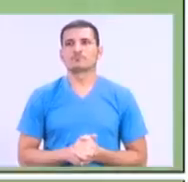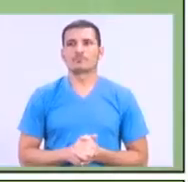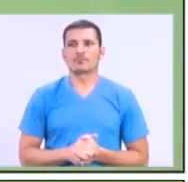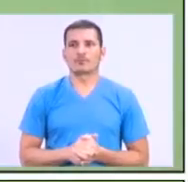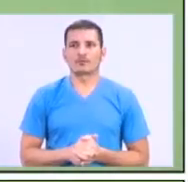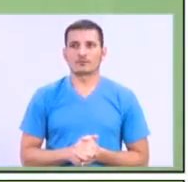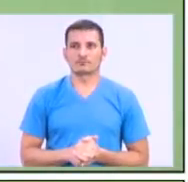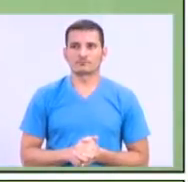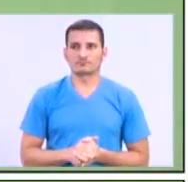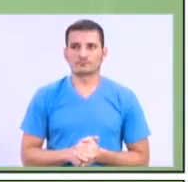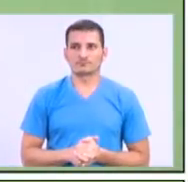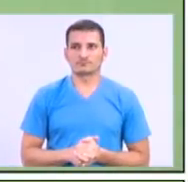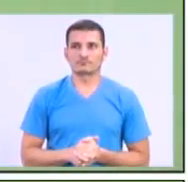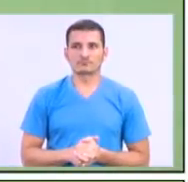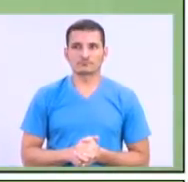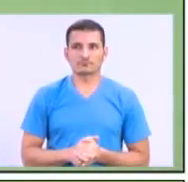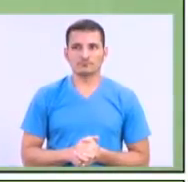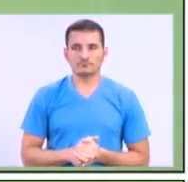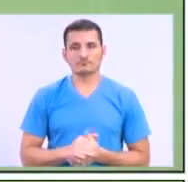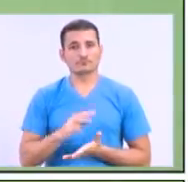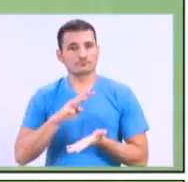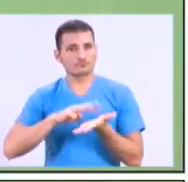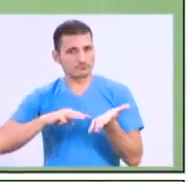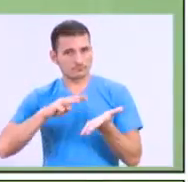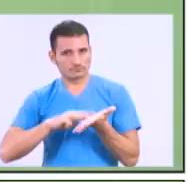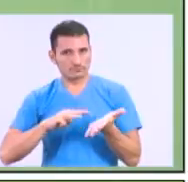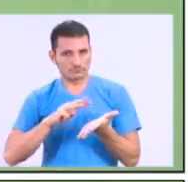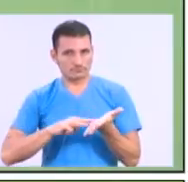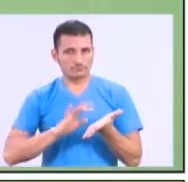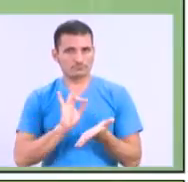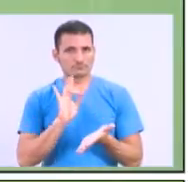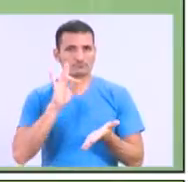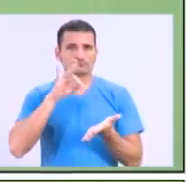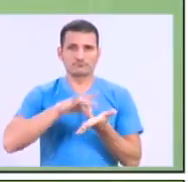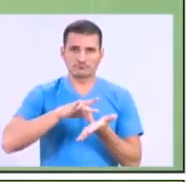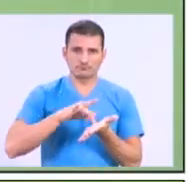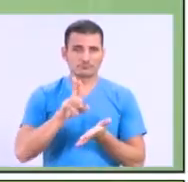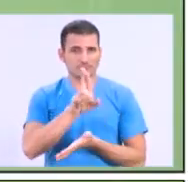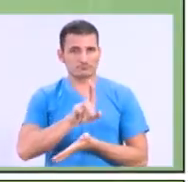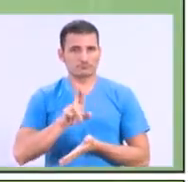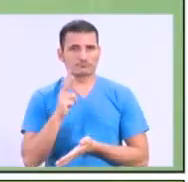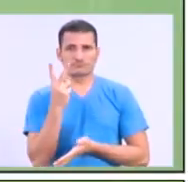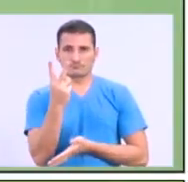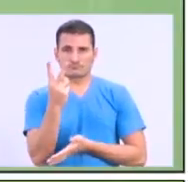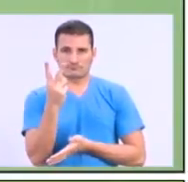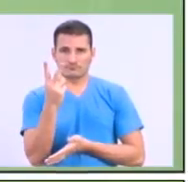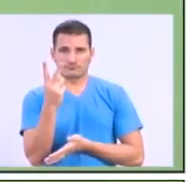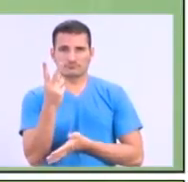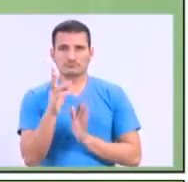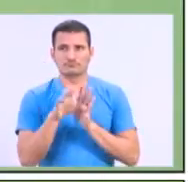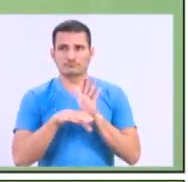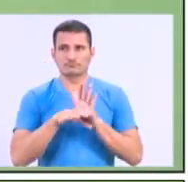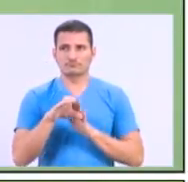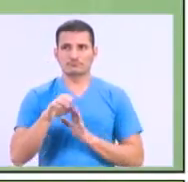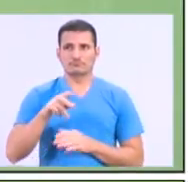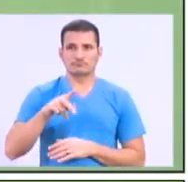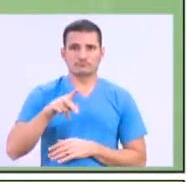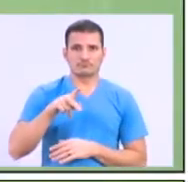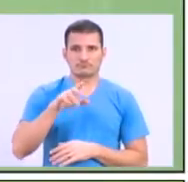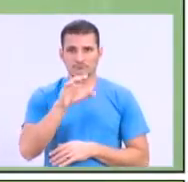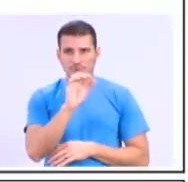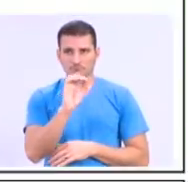Para favorecer essa questão dos métodos de autenticação, nós vamos utilizar dois conceitos, cookies e sessões.